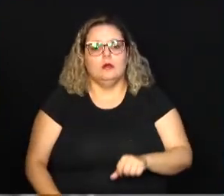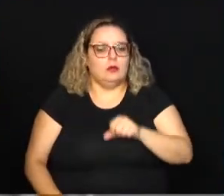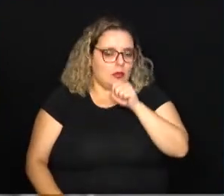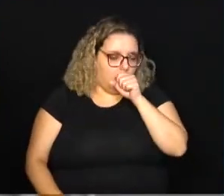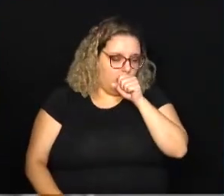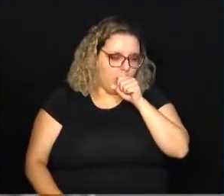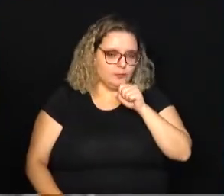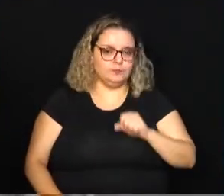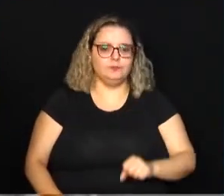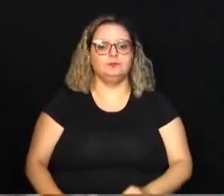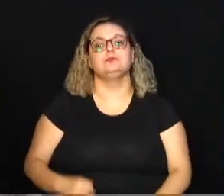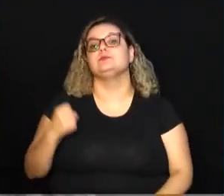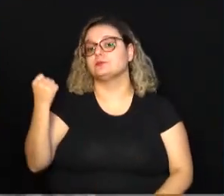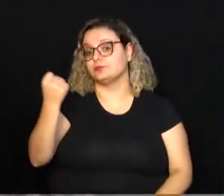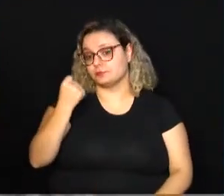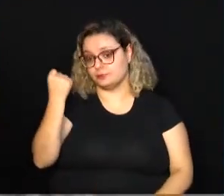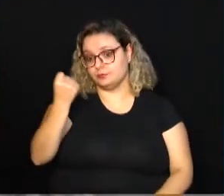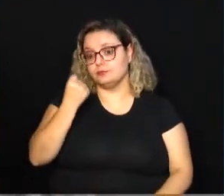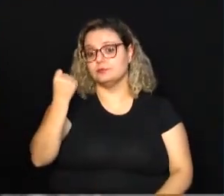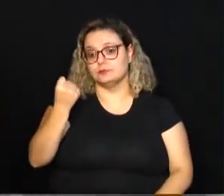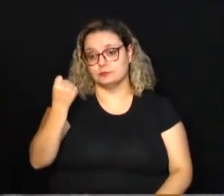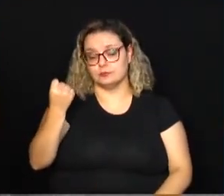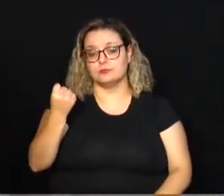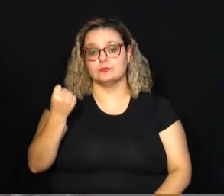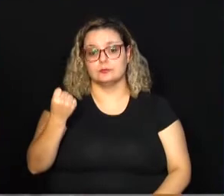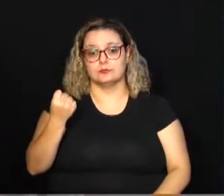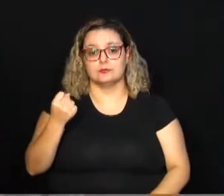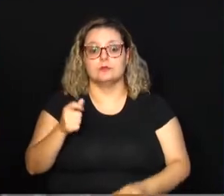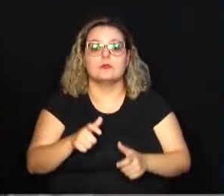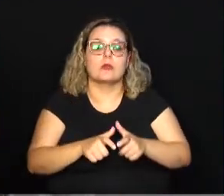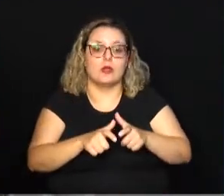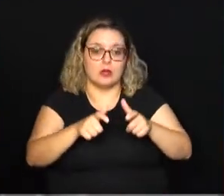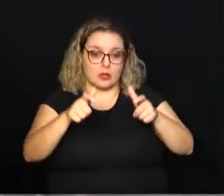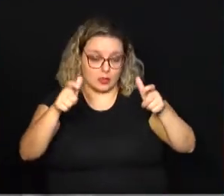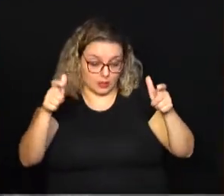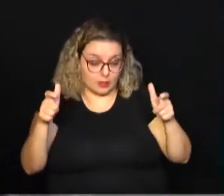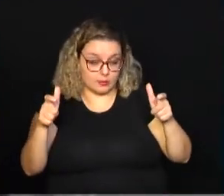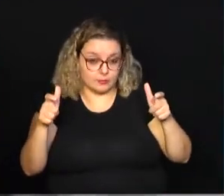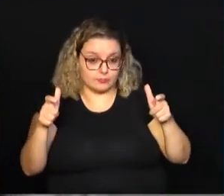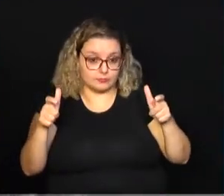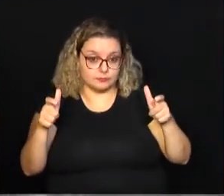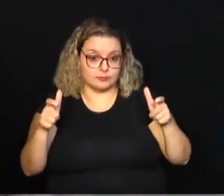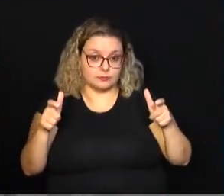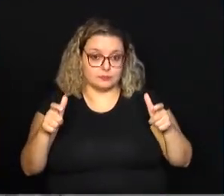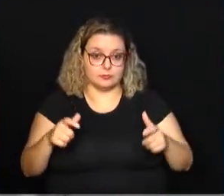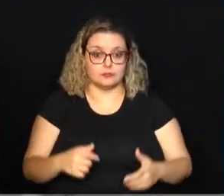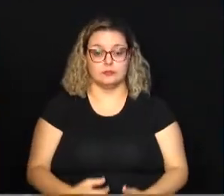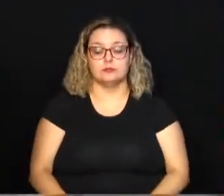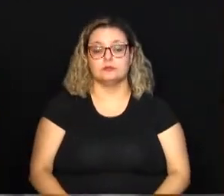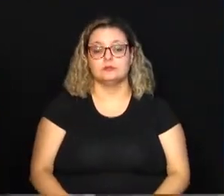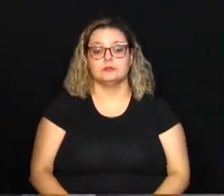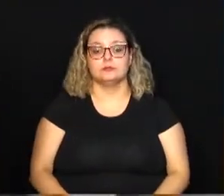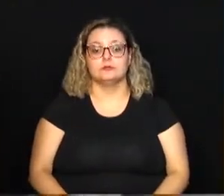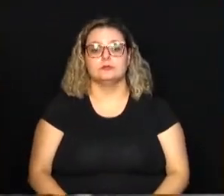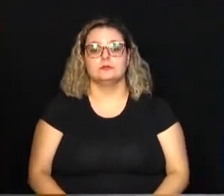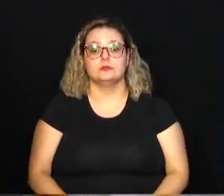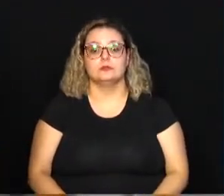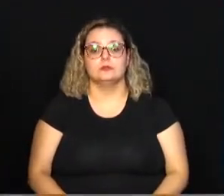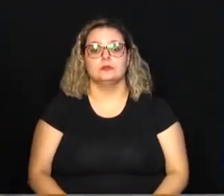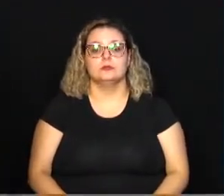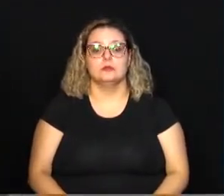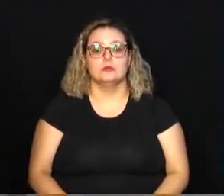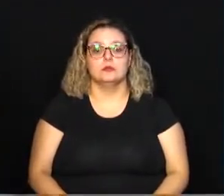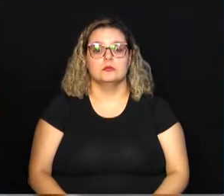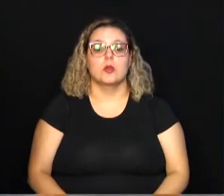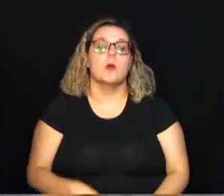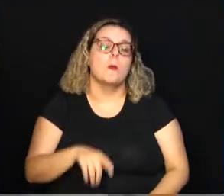têm uma situação grave, ela aumenta em números absolutos, né? Quer dizer, não que a porcentagem aumente, mas que em números absolutos, como mais